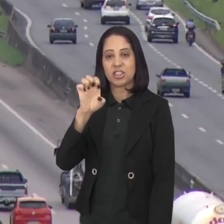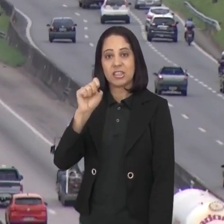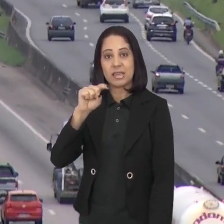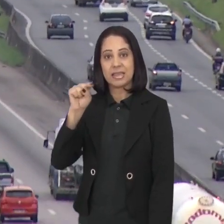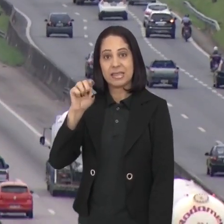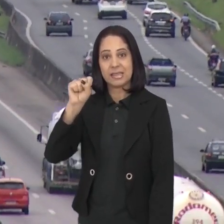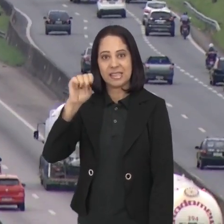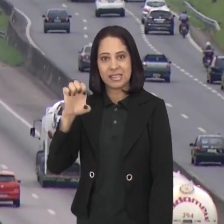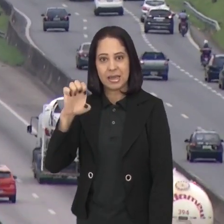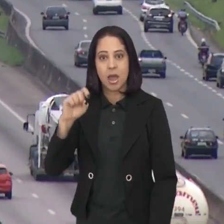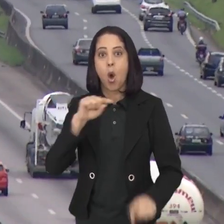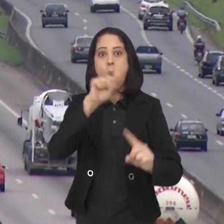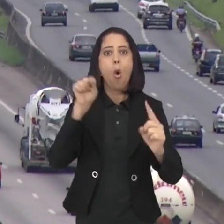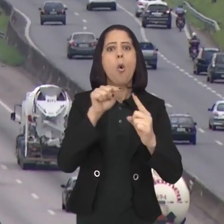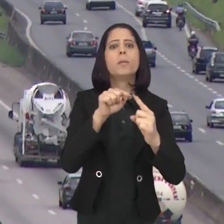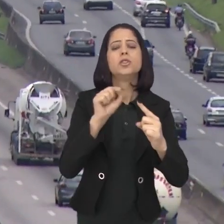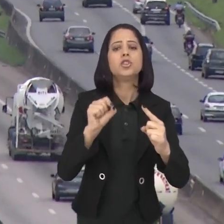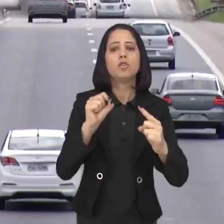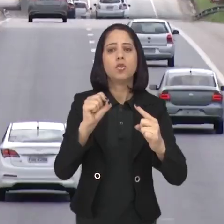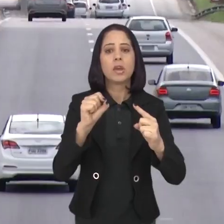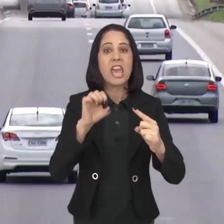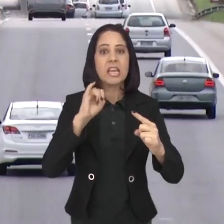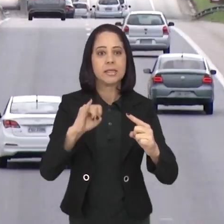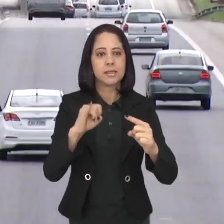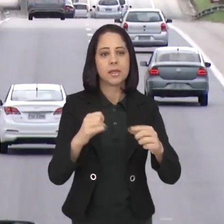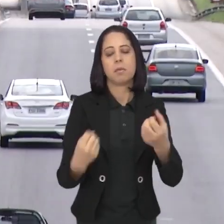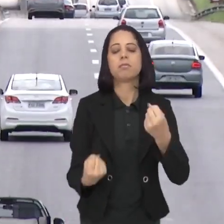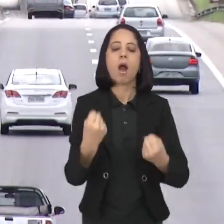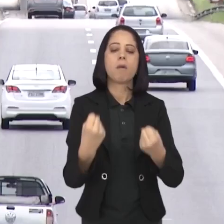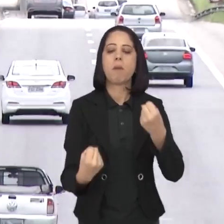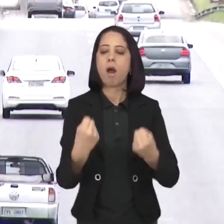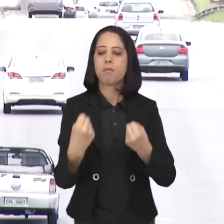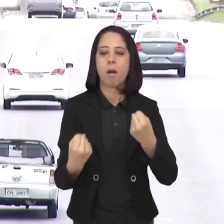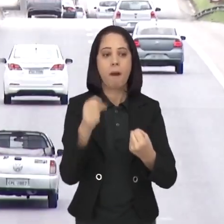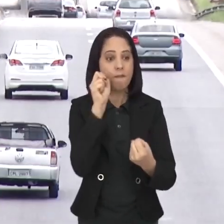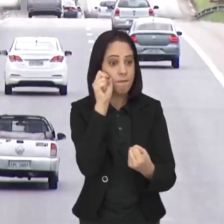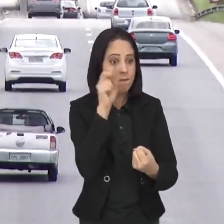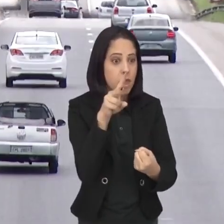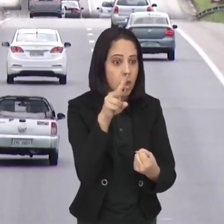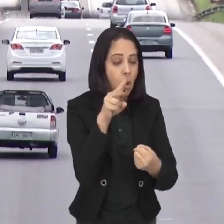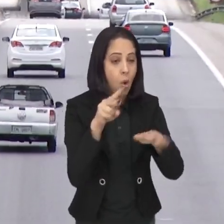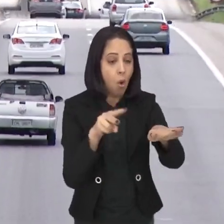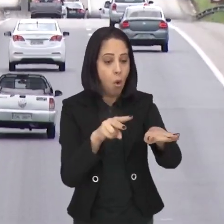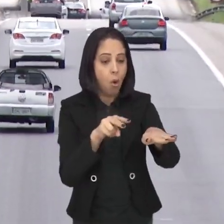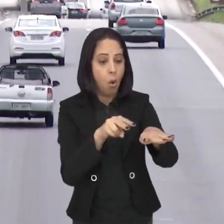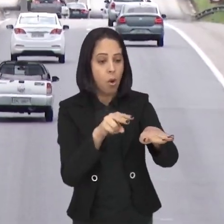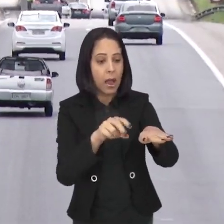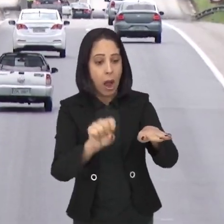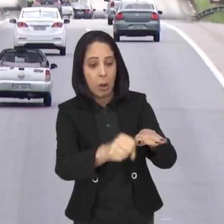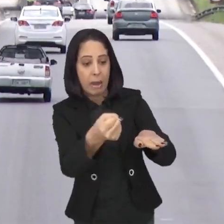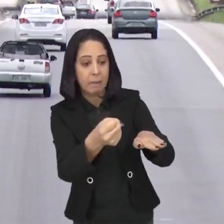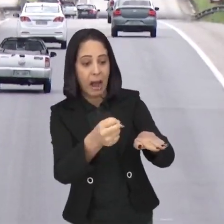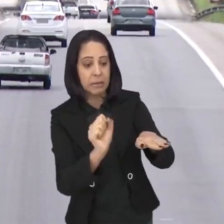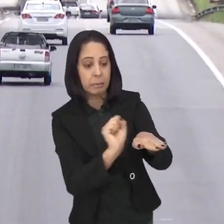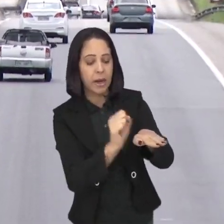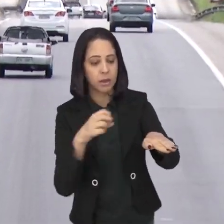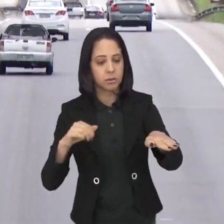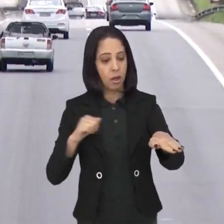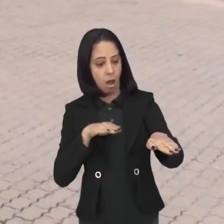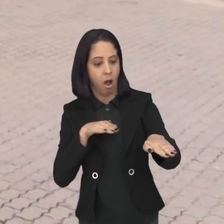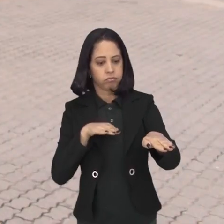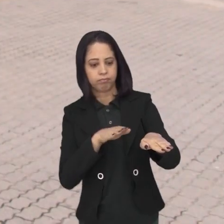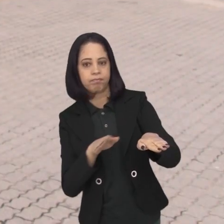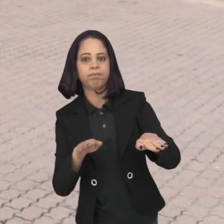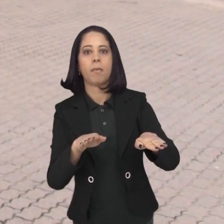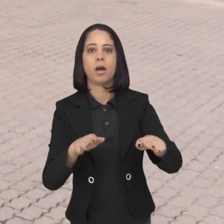é fazer com que os motoristas tenham cuidado e mudem de faixa assim que avistarem atendimentos e veículos parados na